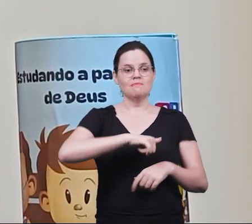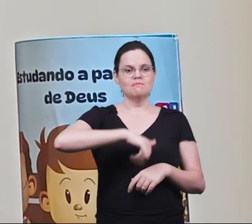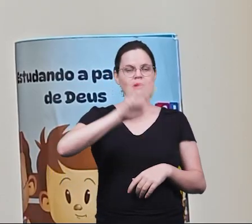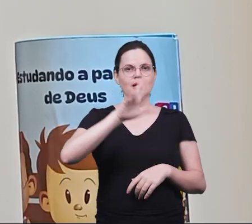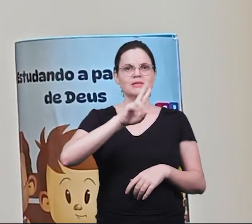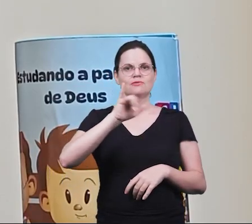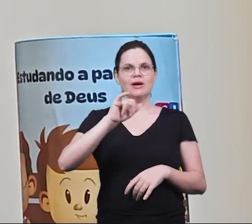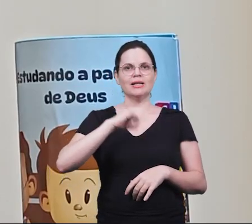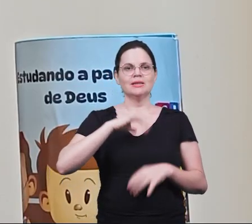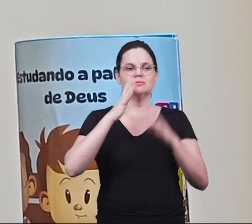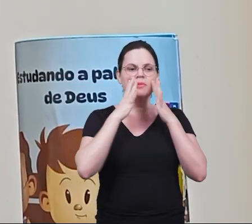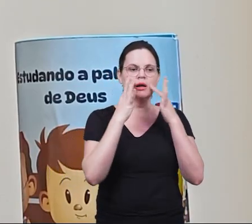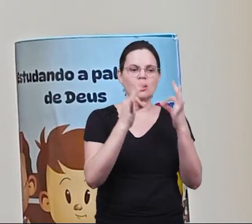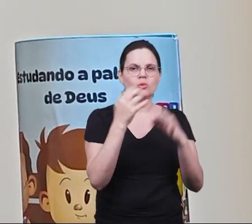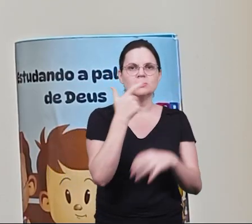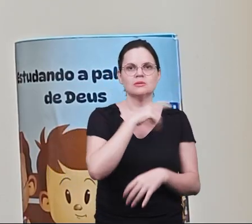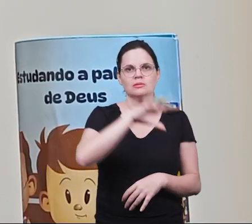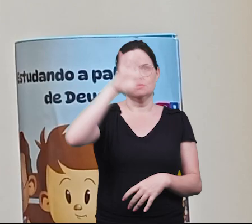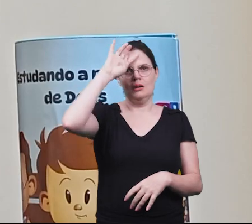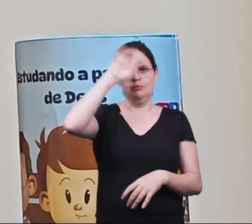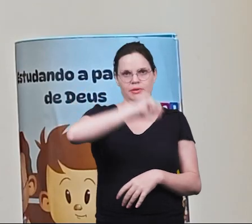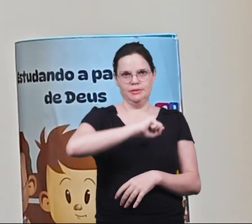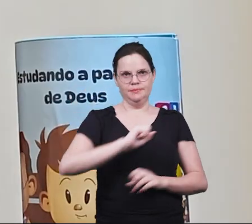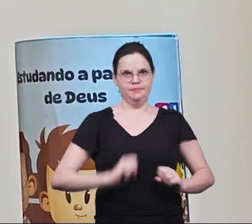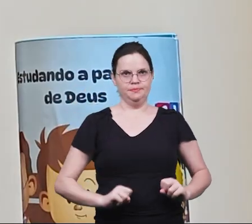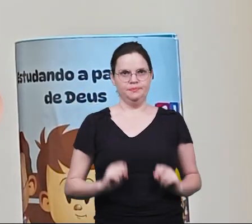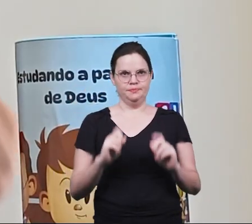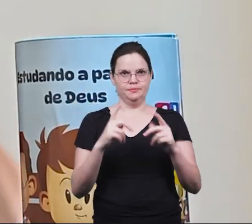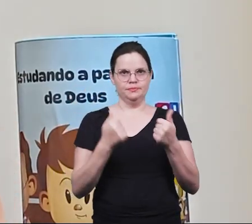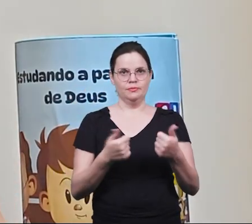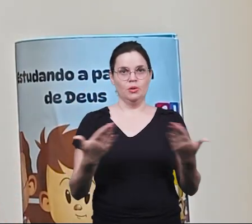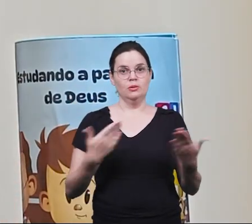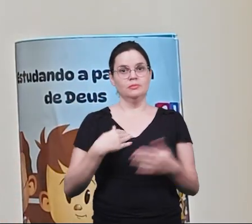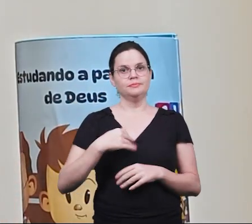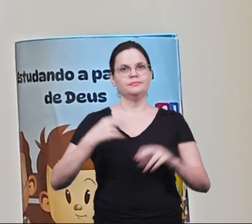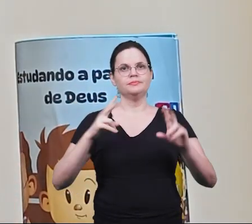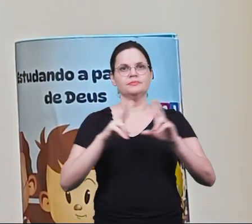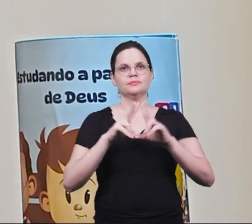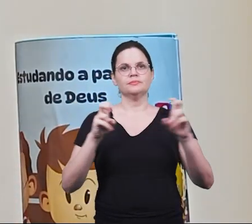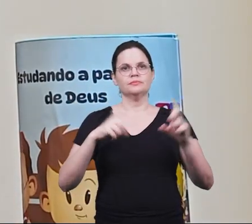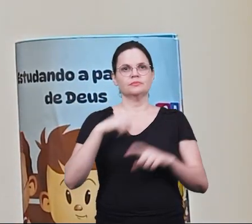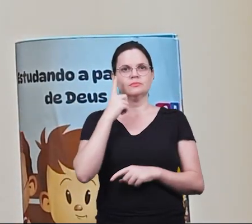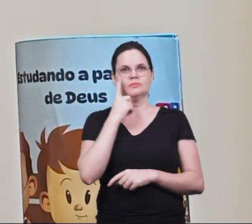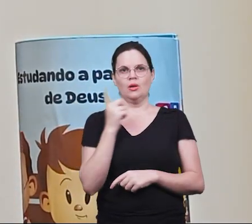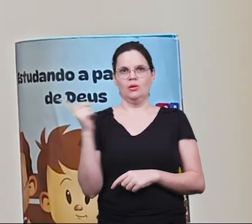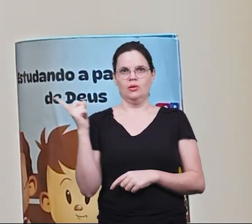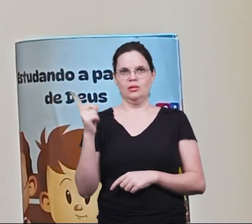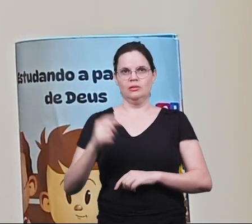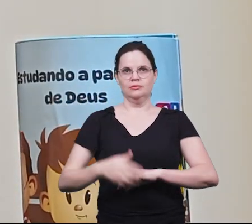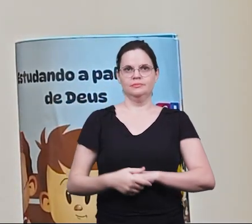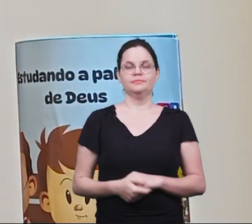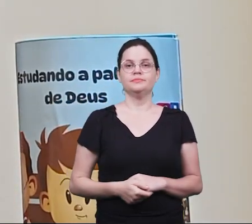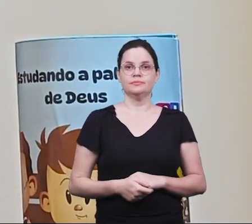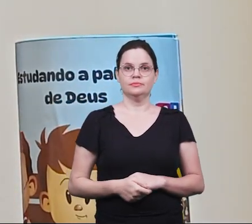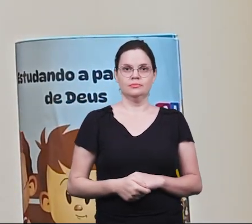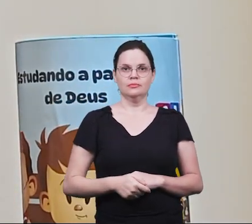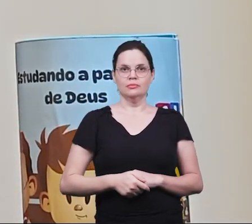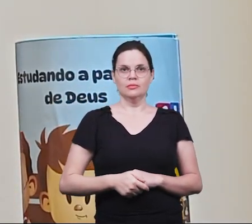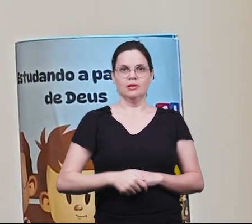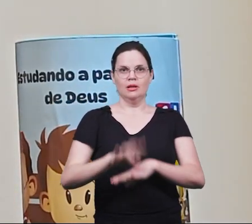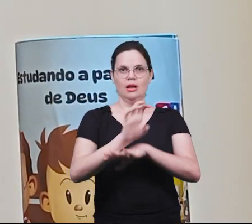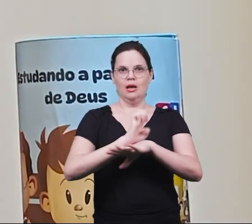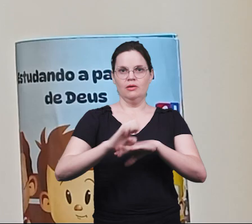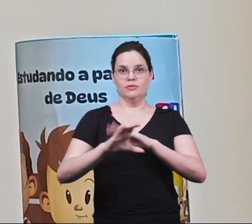probabilidade do aluno reter o conteúdo. Então, o nosso tema é Tomai,